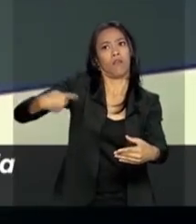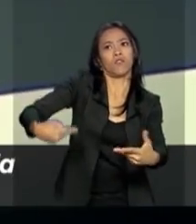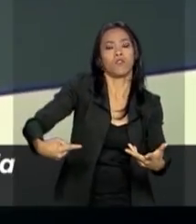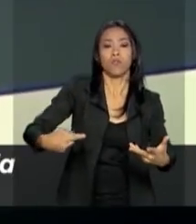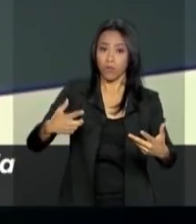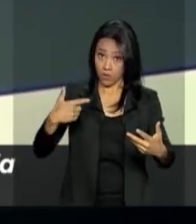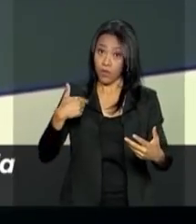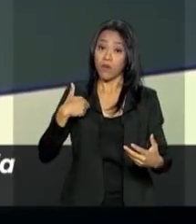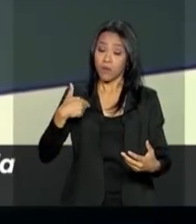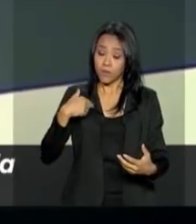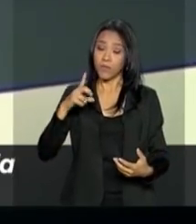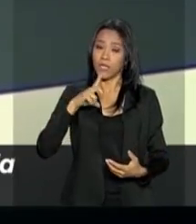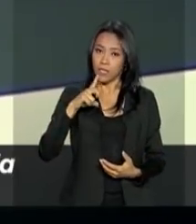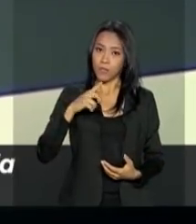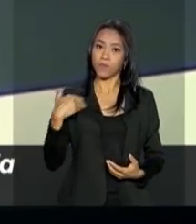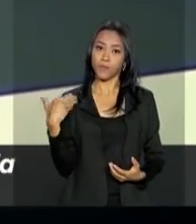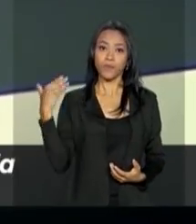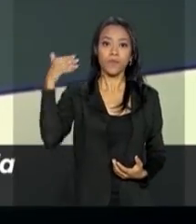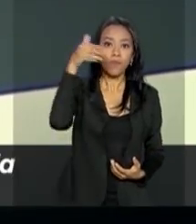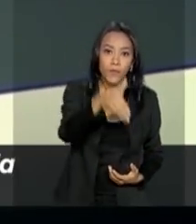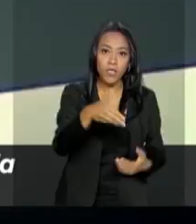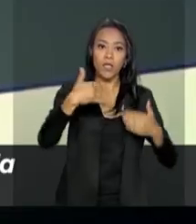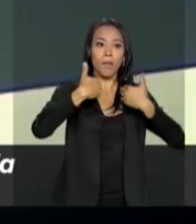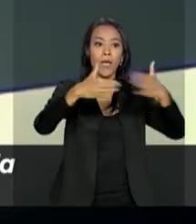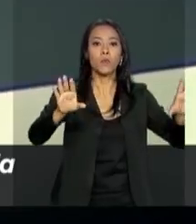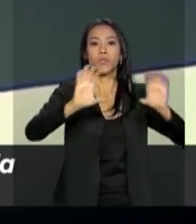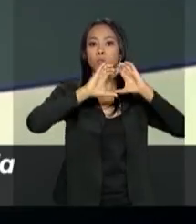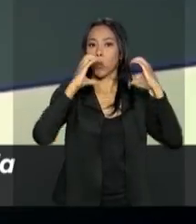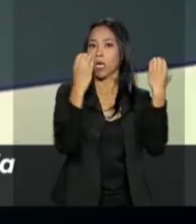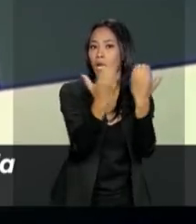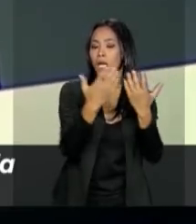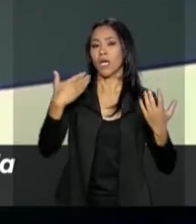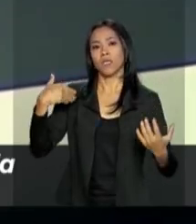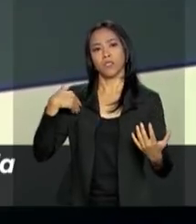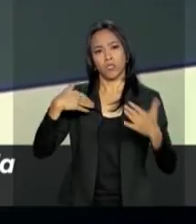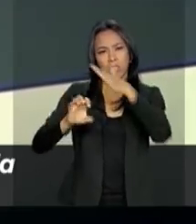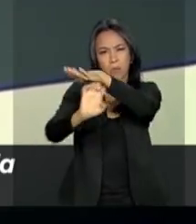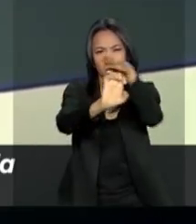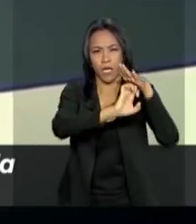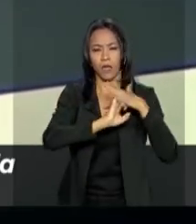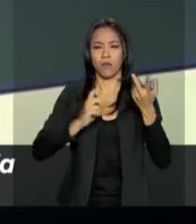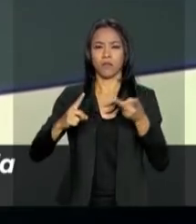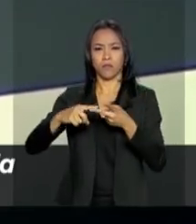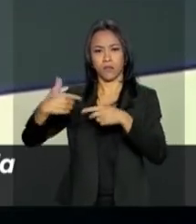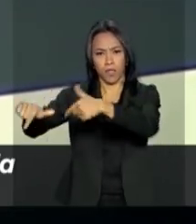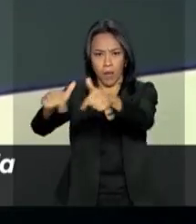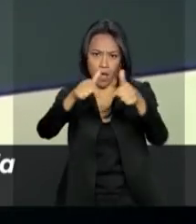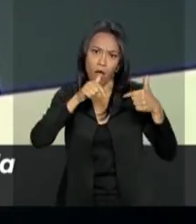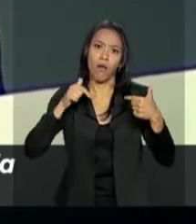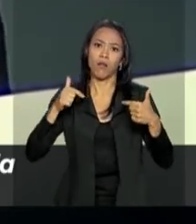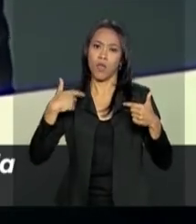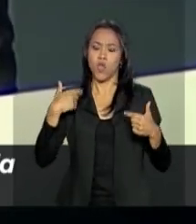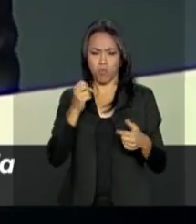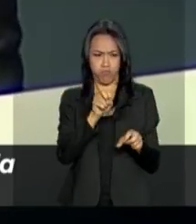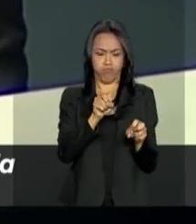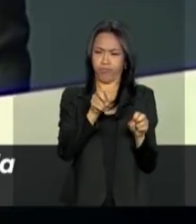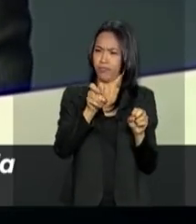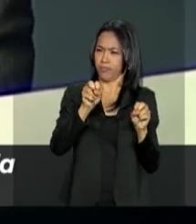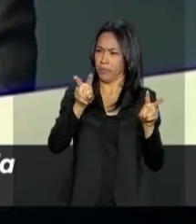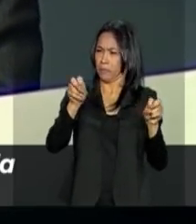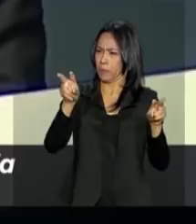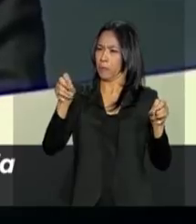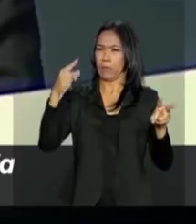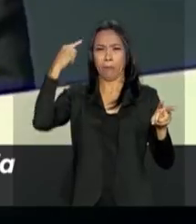comparecido à abertura de muitos congressos de empresários trabalhadores e tetra e de um certo pessimismo como se